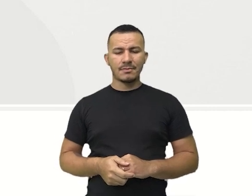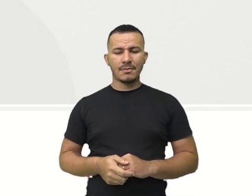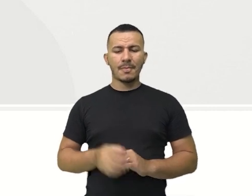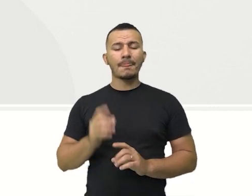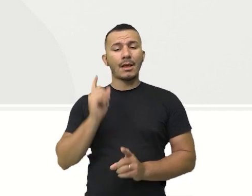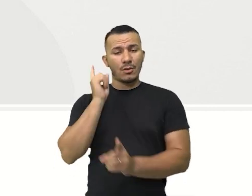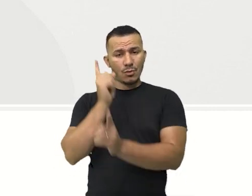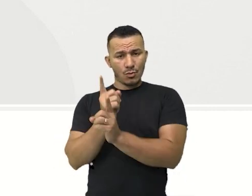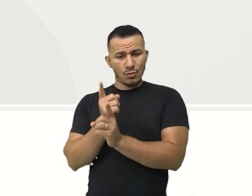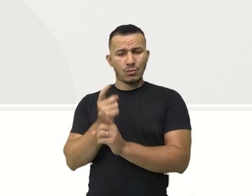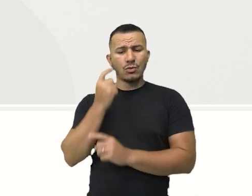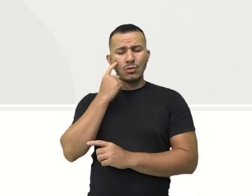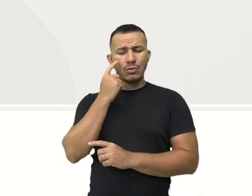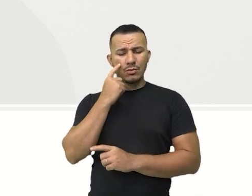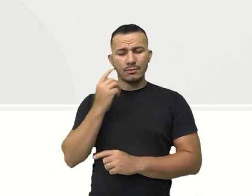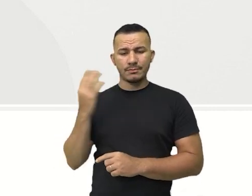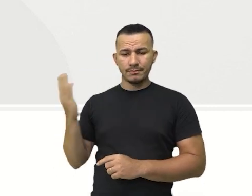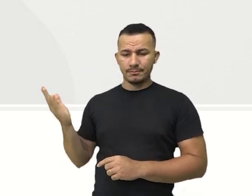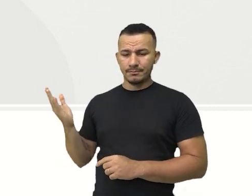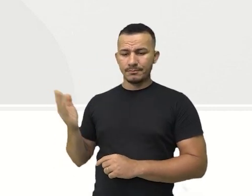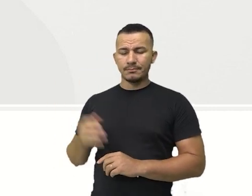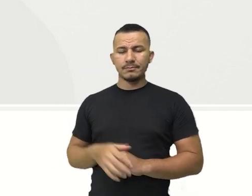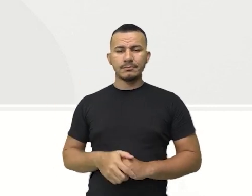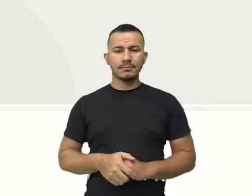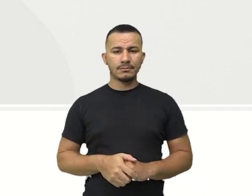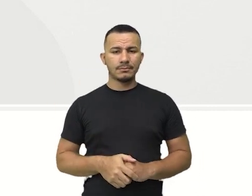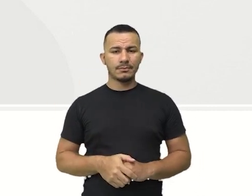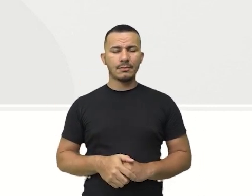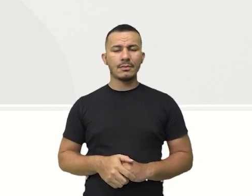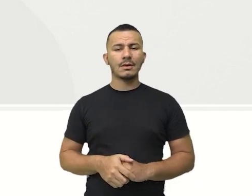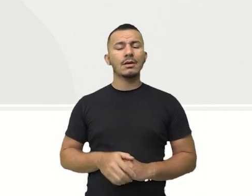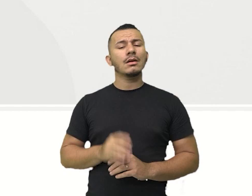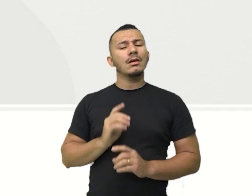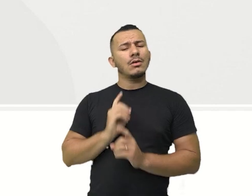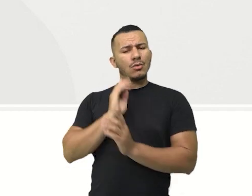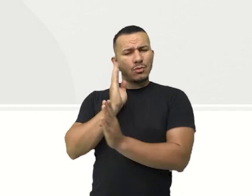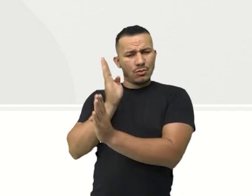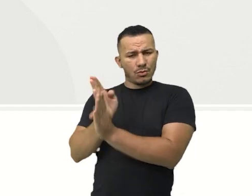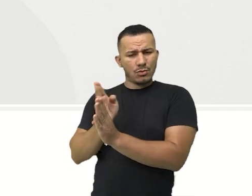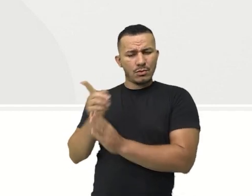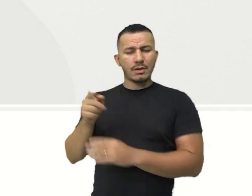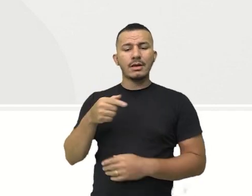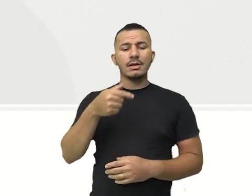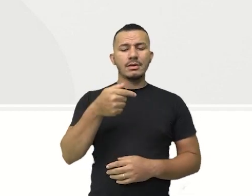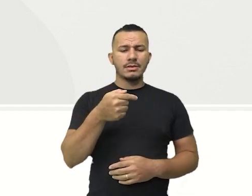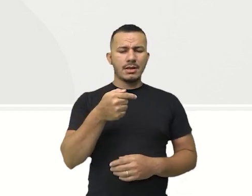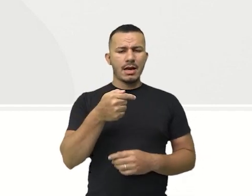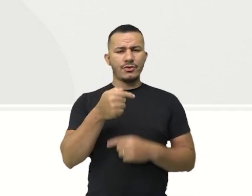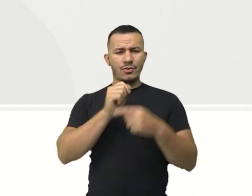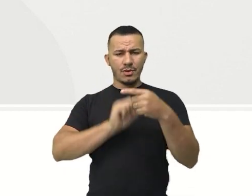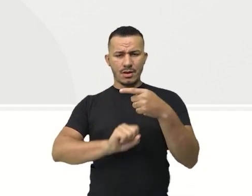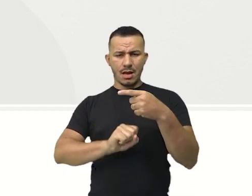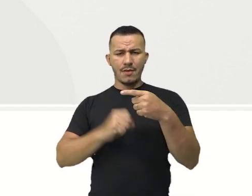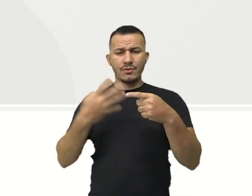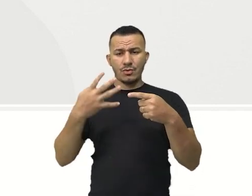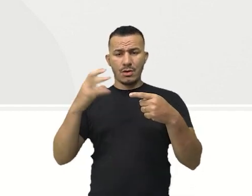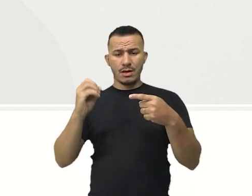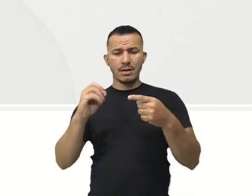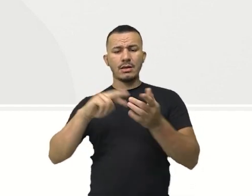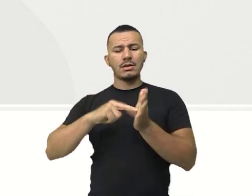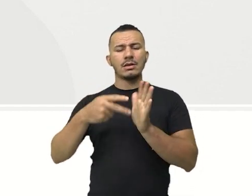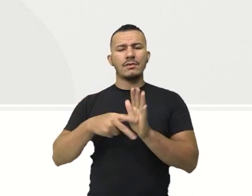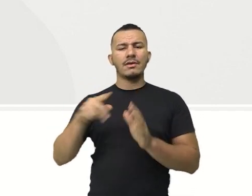acabamos de descobrir, só vai separar aqui, né, nosso cálculo, porque nós acabamos de descobrir que 7/8 de 40 é igual a